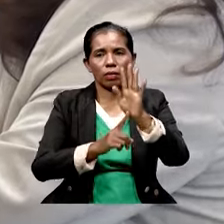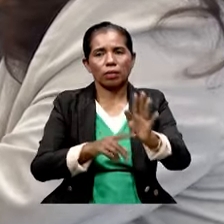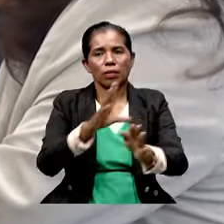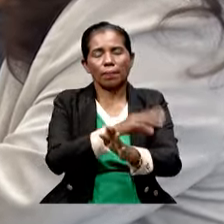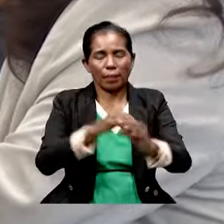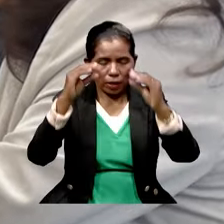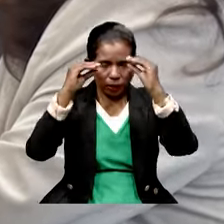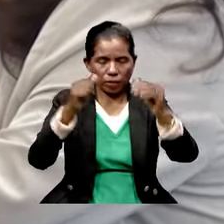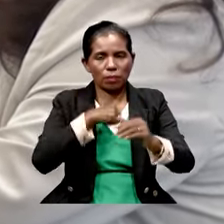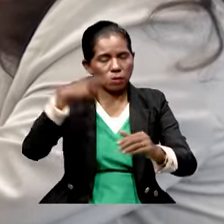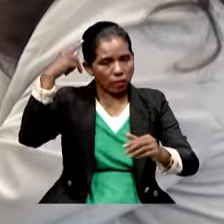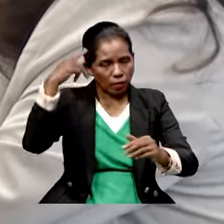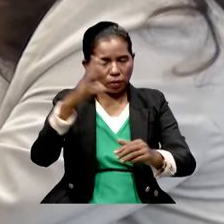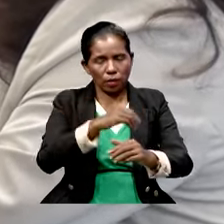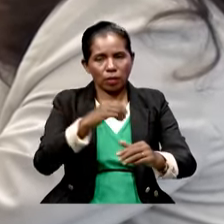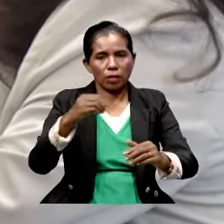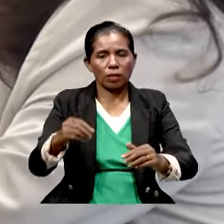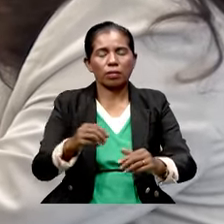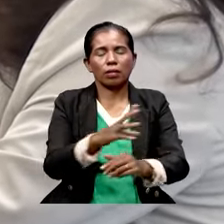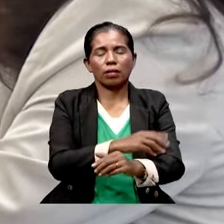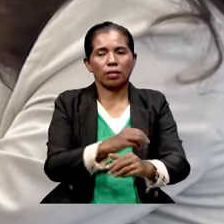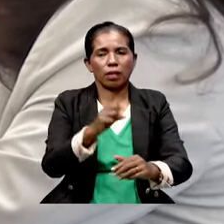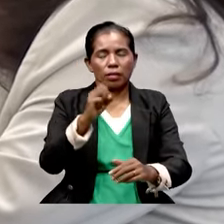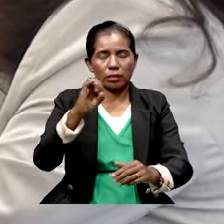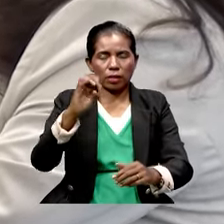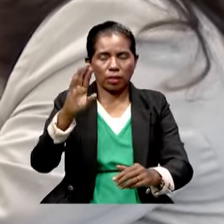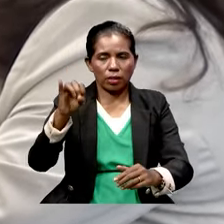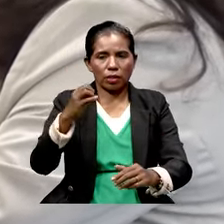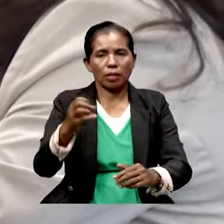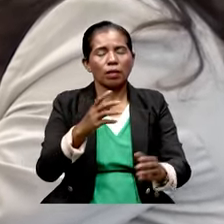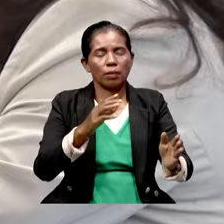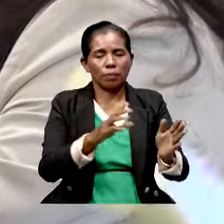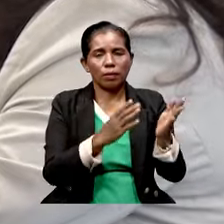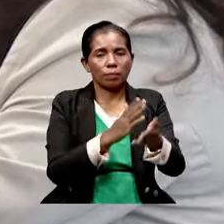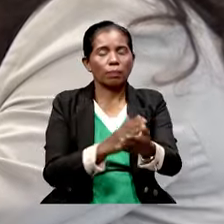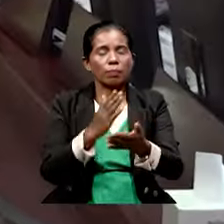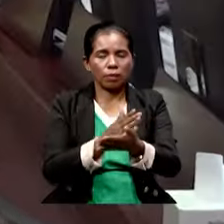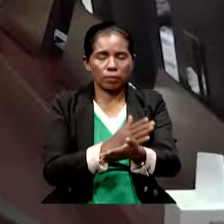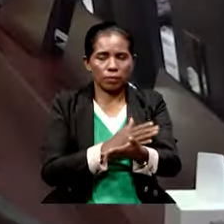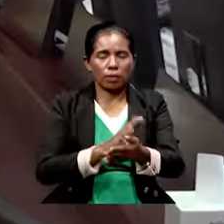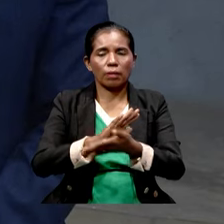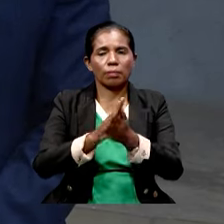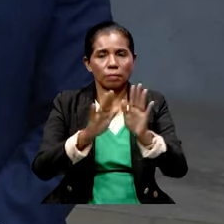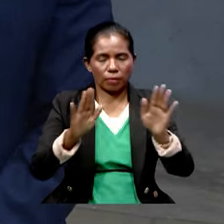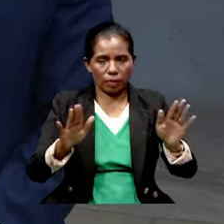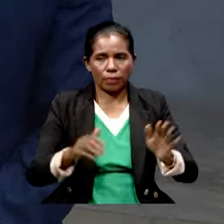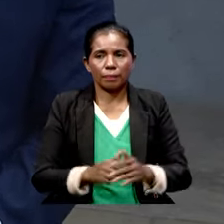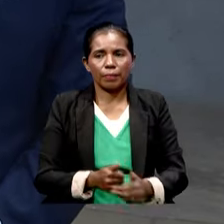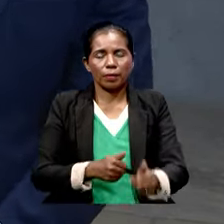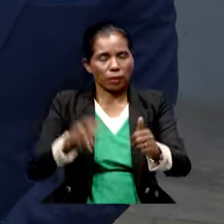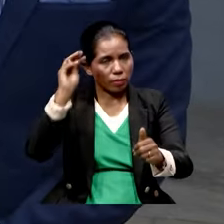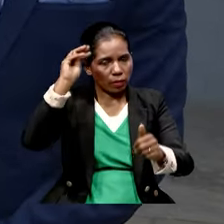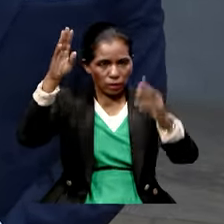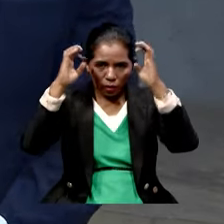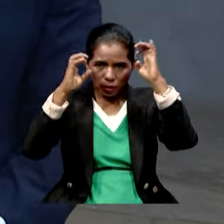ensinamento Papa Francisco no sacerdote muçulmano Al-Jarnian, no promoção paz no convivência harmoniosa. Dir ministra da